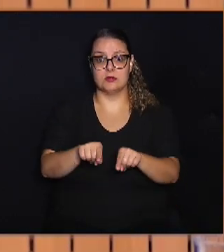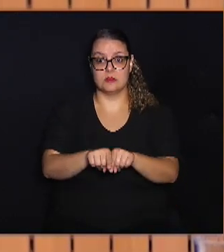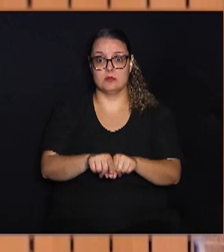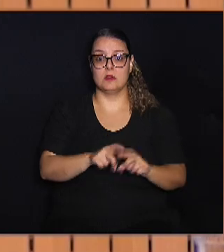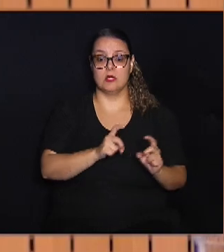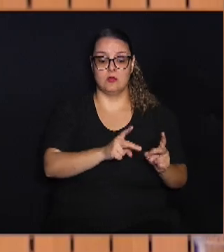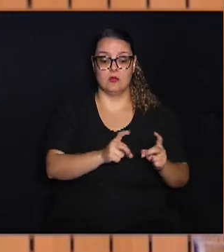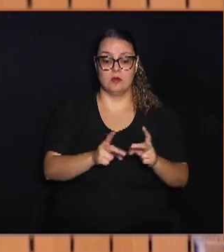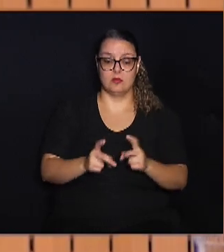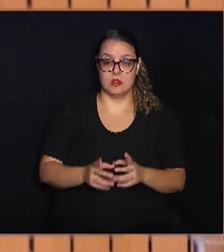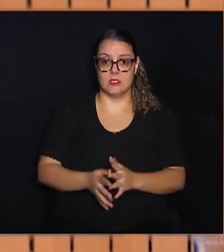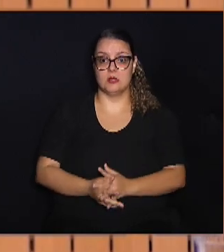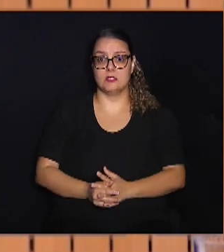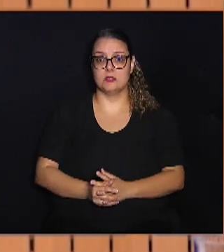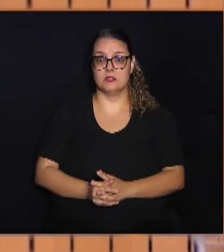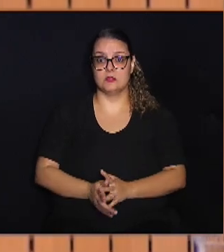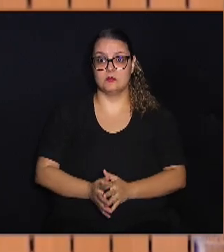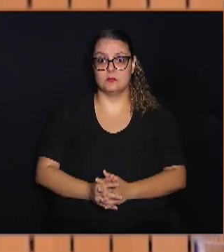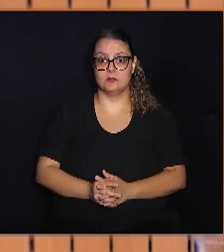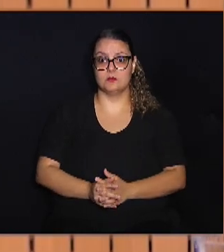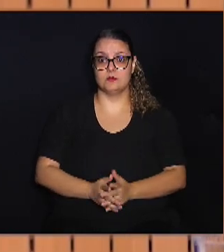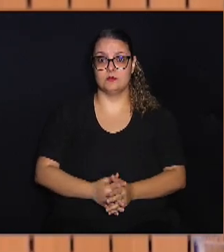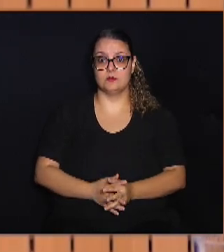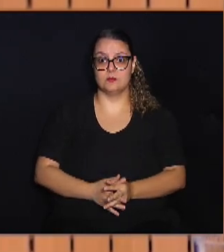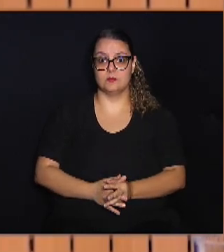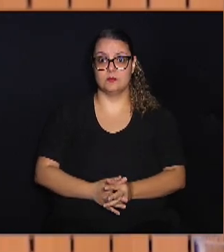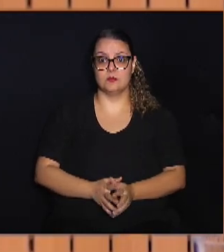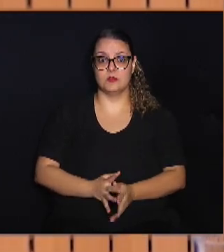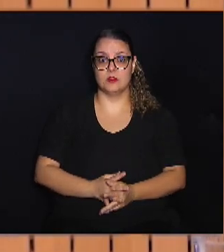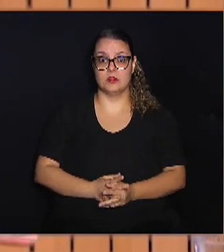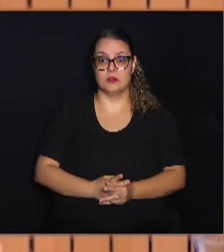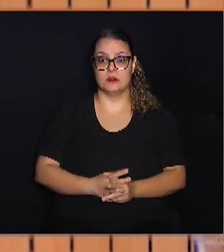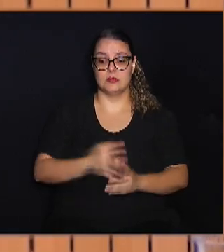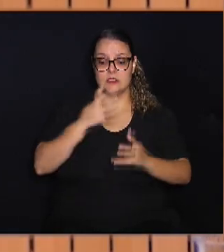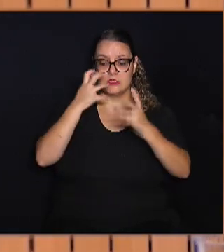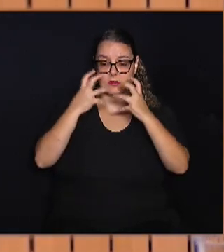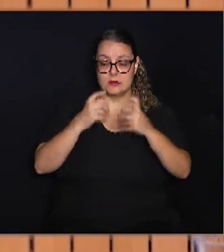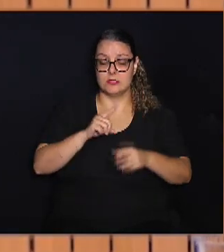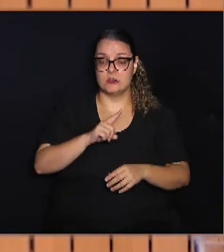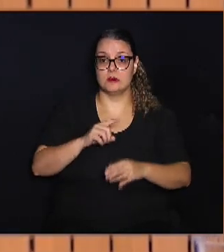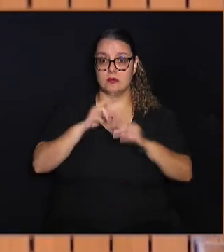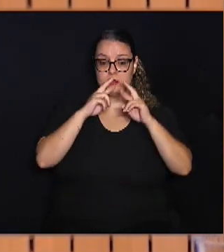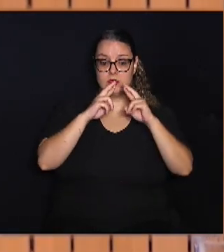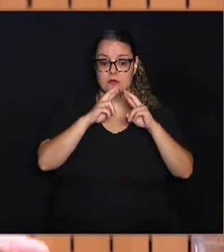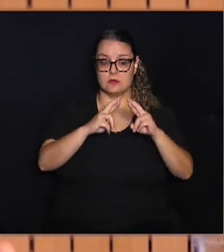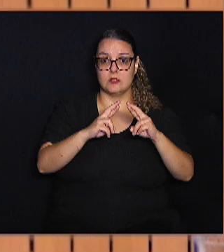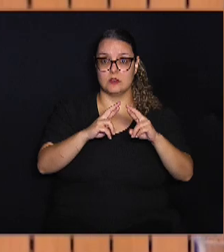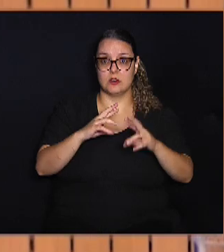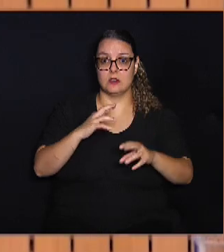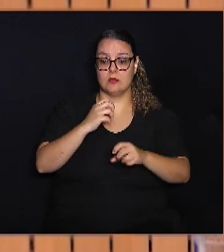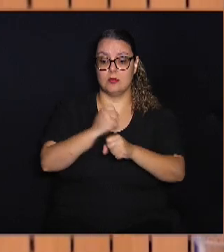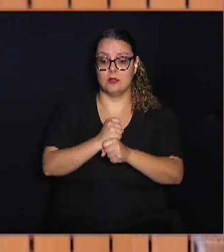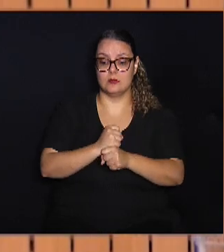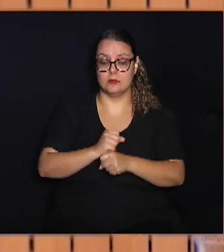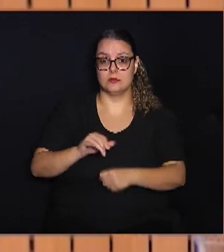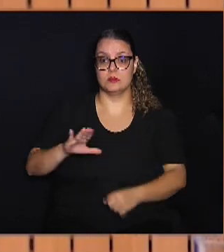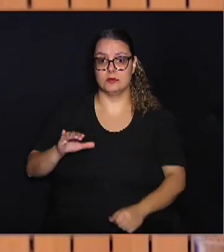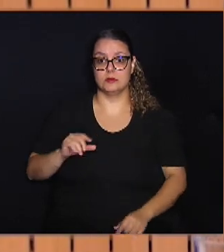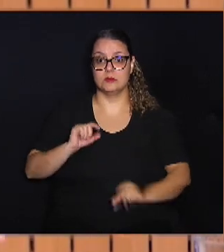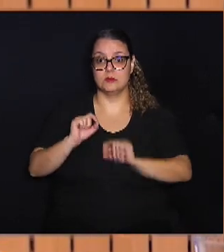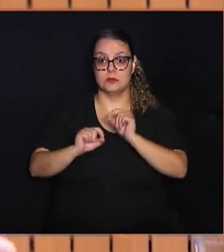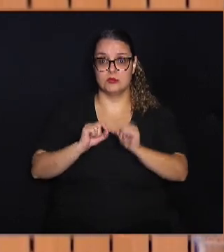venda e tensionar e desrespeitar o que é o acúmulo científico, o que é